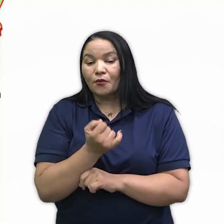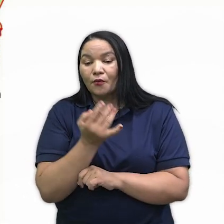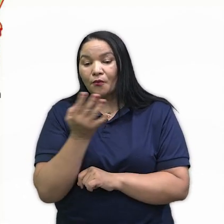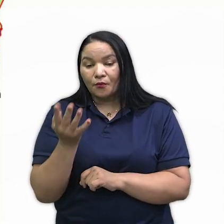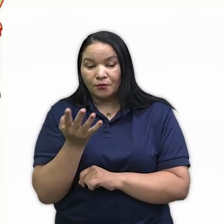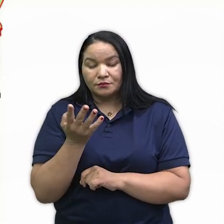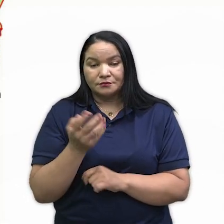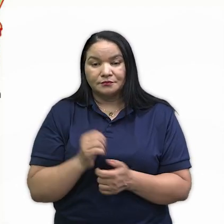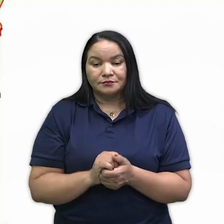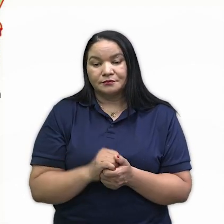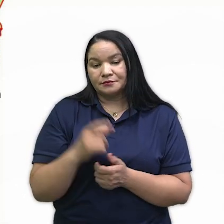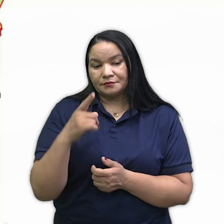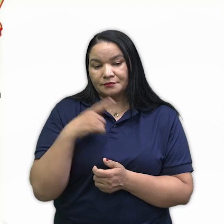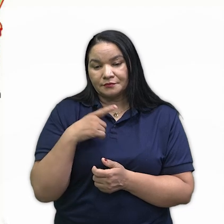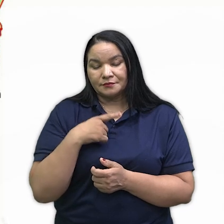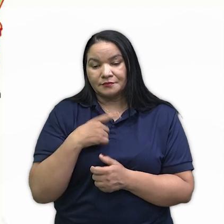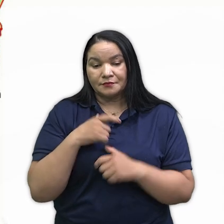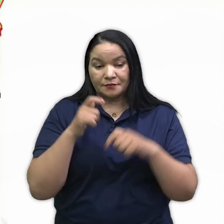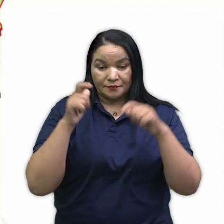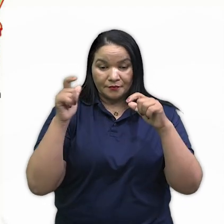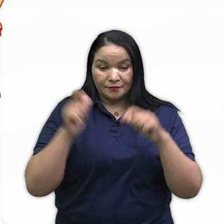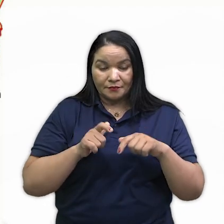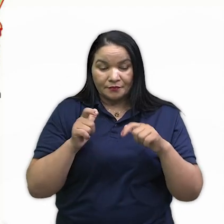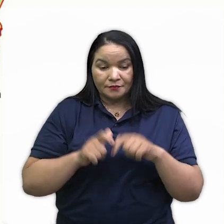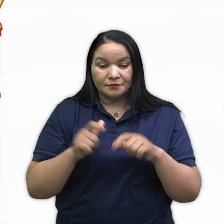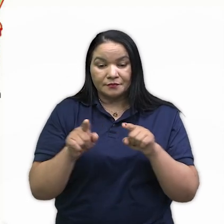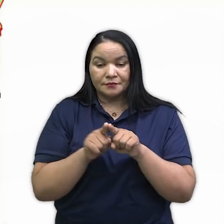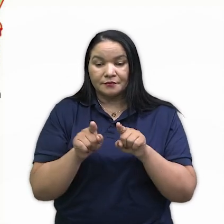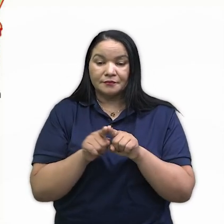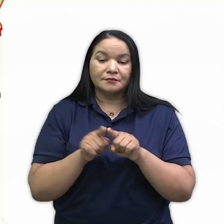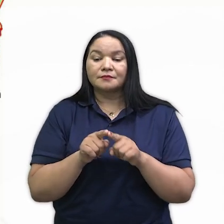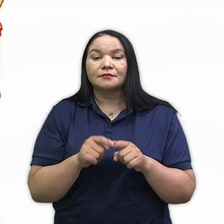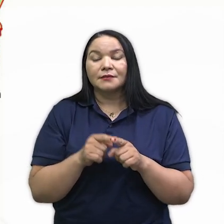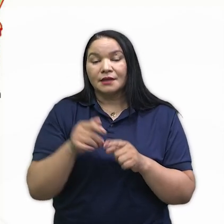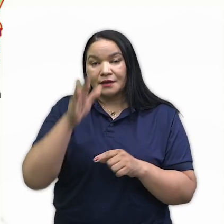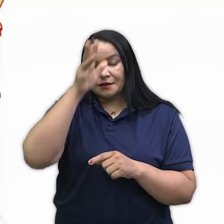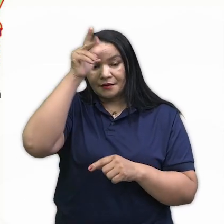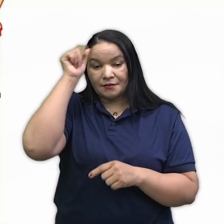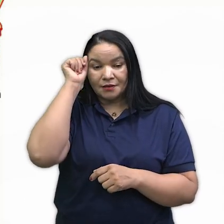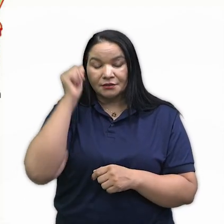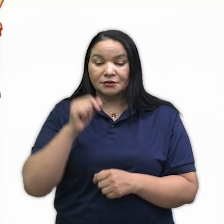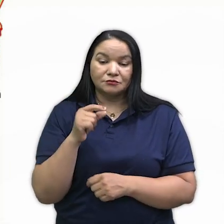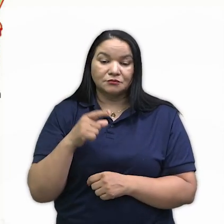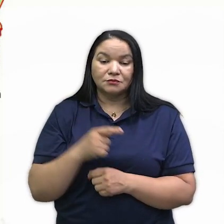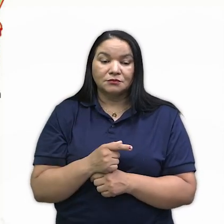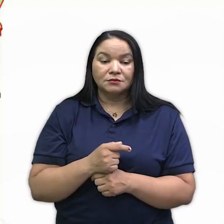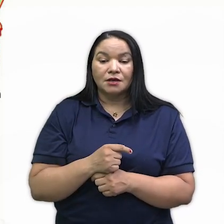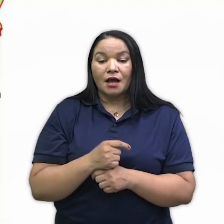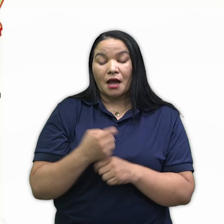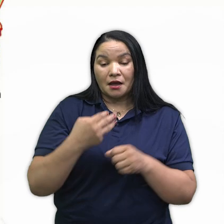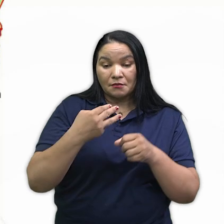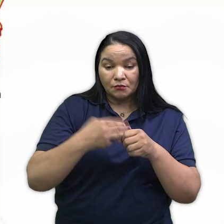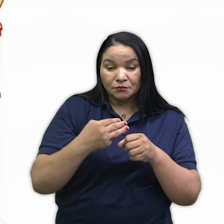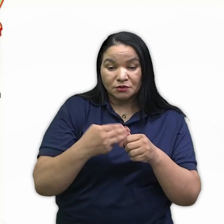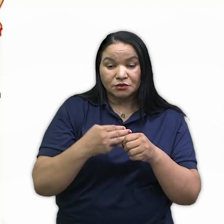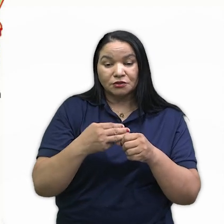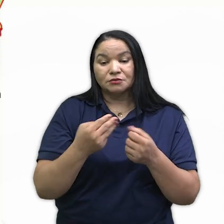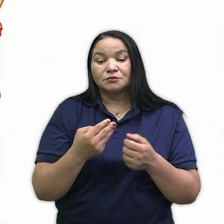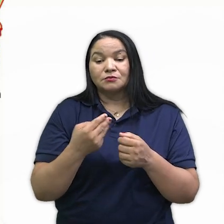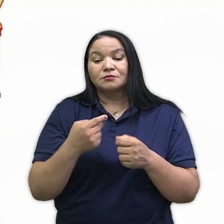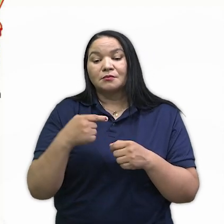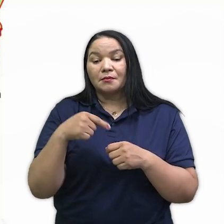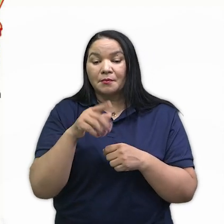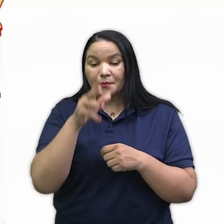maior. Temos a região aqui geográfica imediata de Manaus, que envolve, entre outros municípios, os municípios de